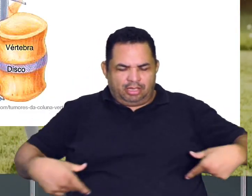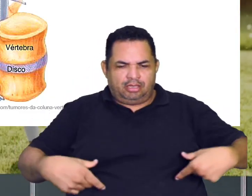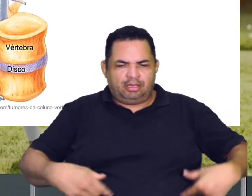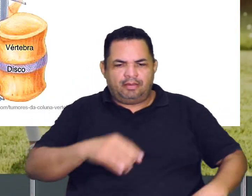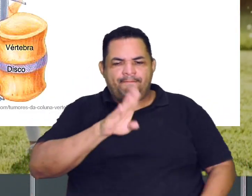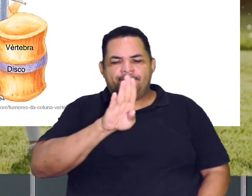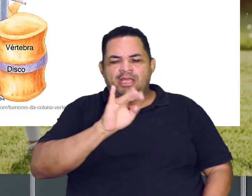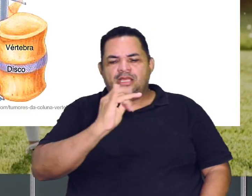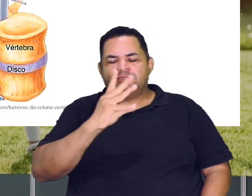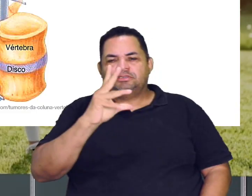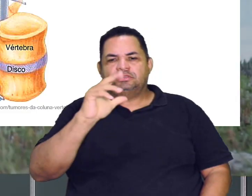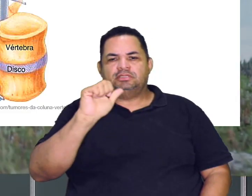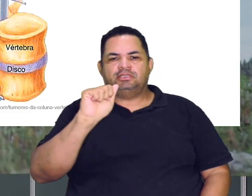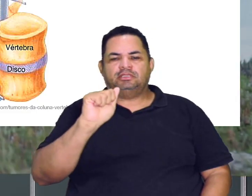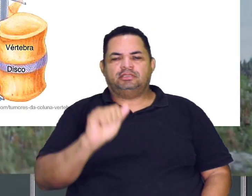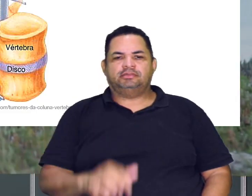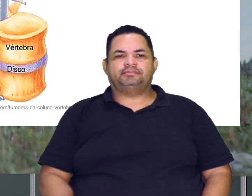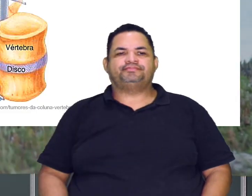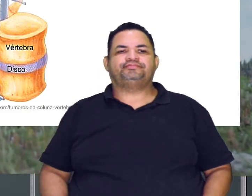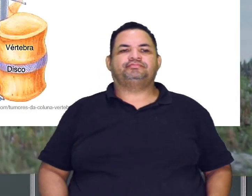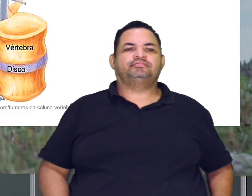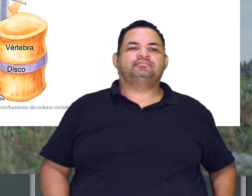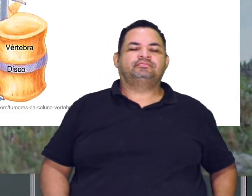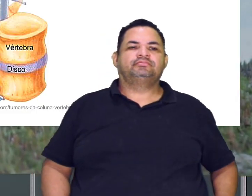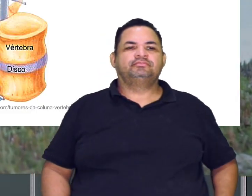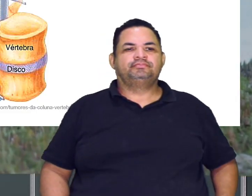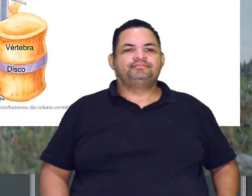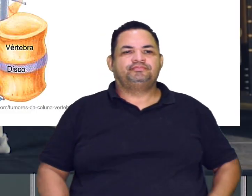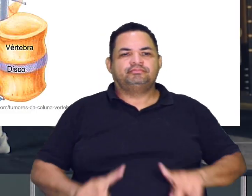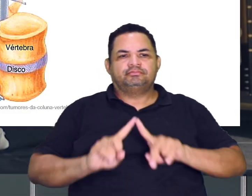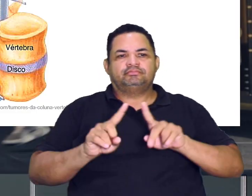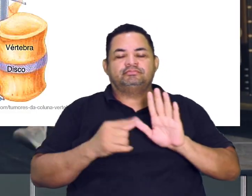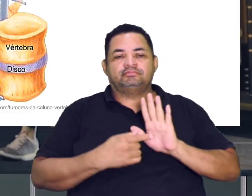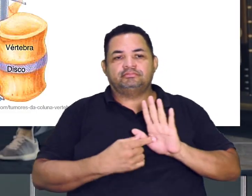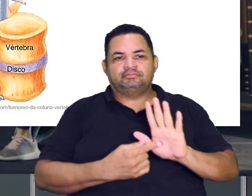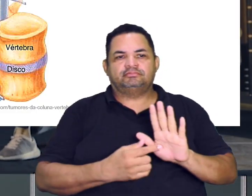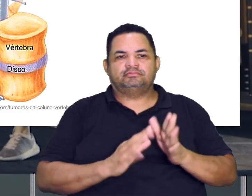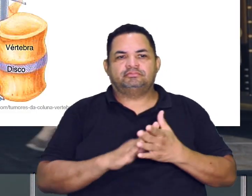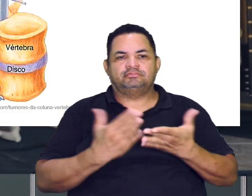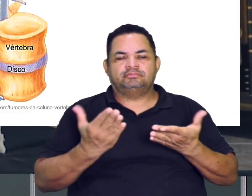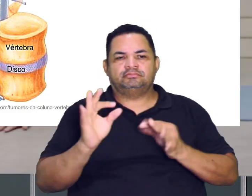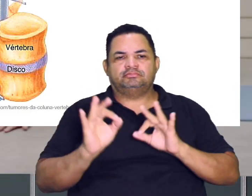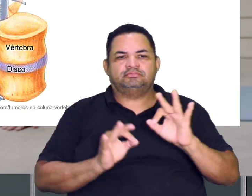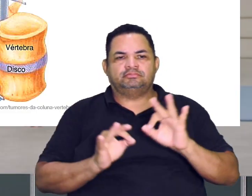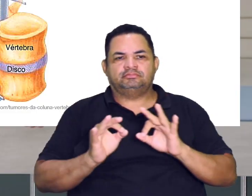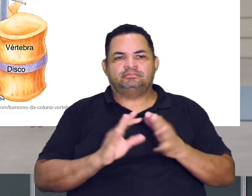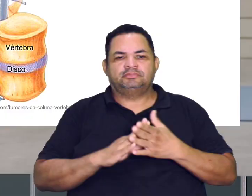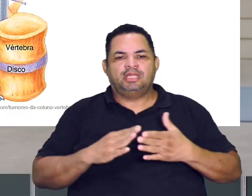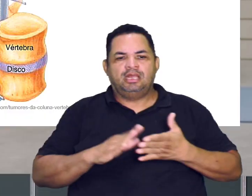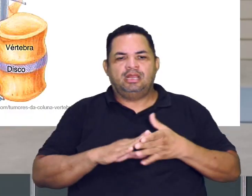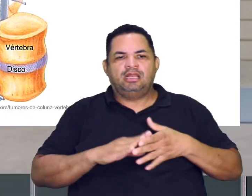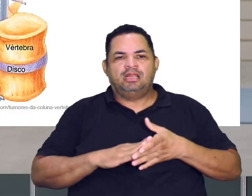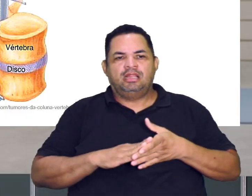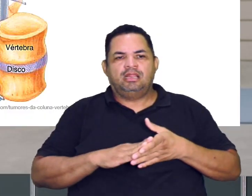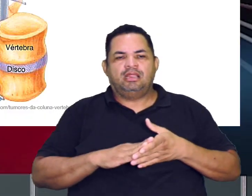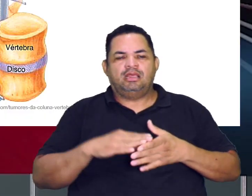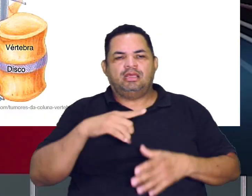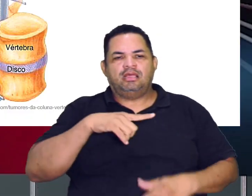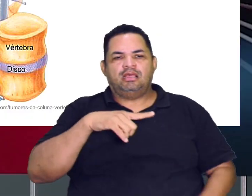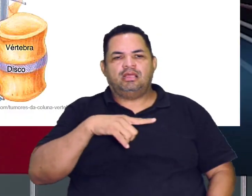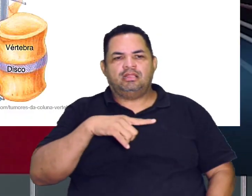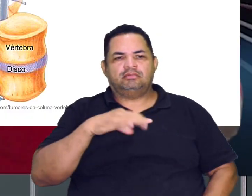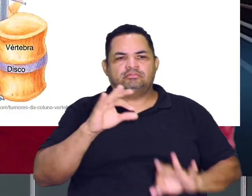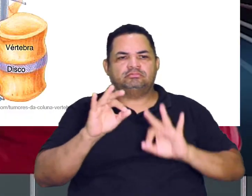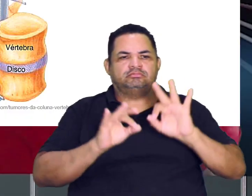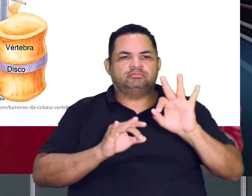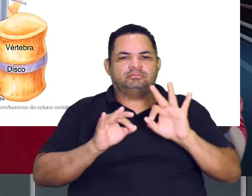já você vai saber onde é que fica essa bacia, né? Mas já te adianto que para essa composição das nádegas, a gente precisa de uma